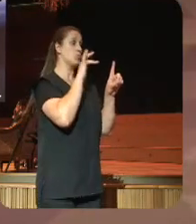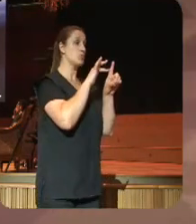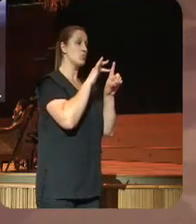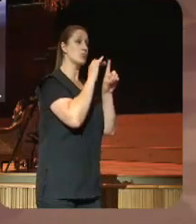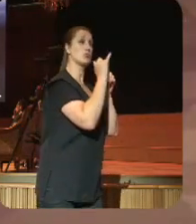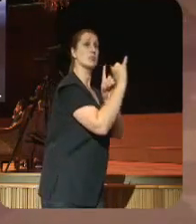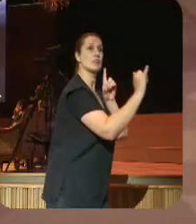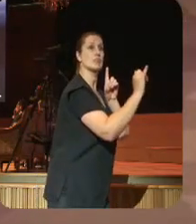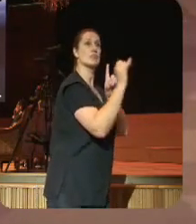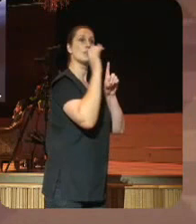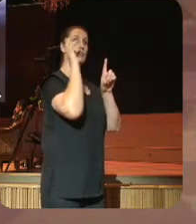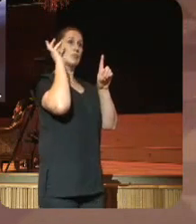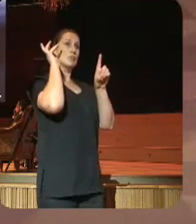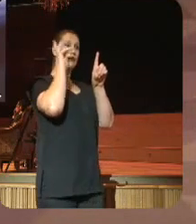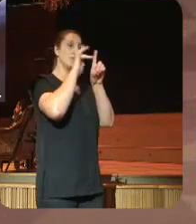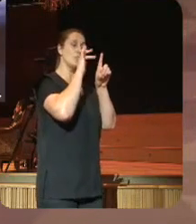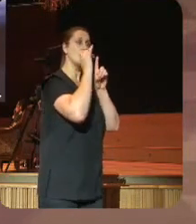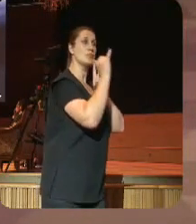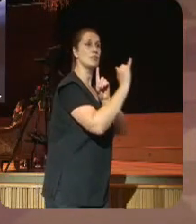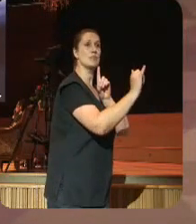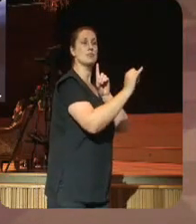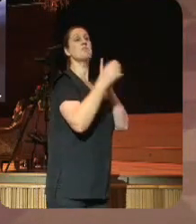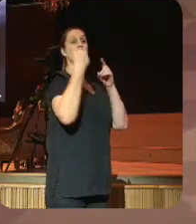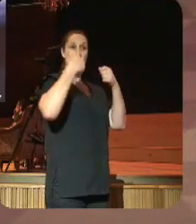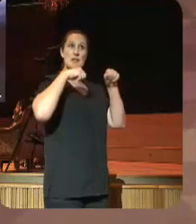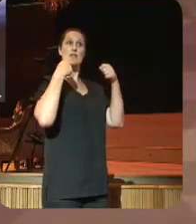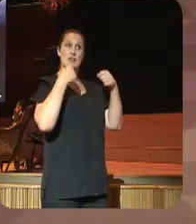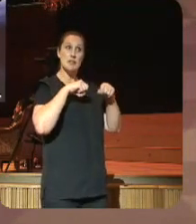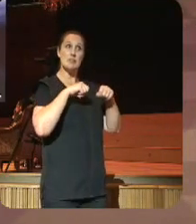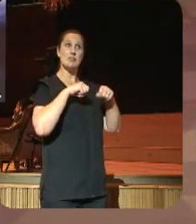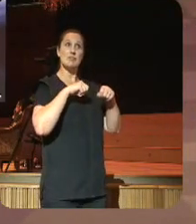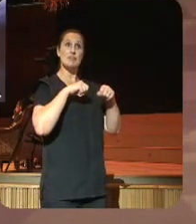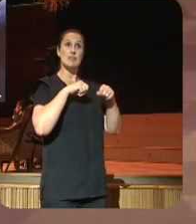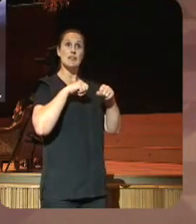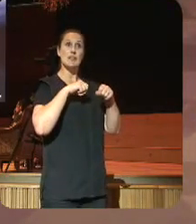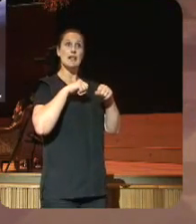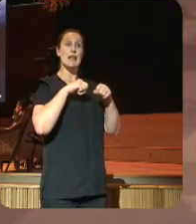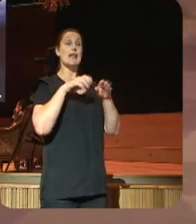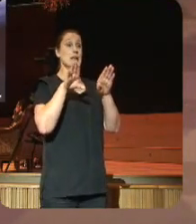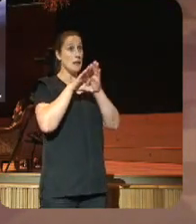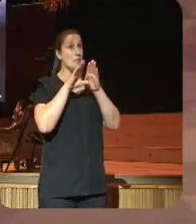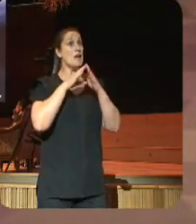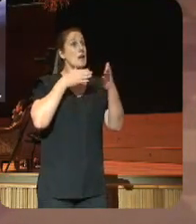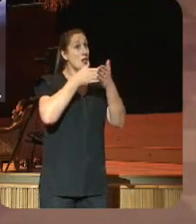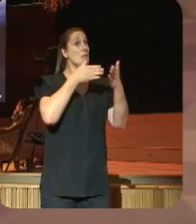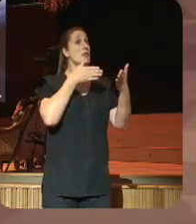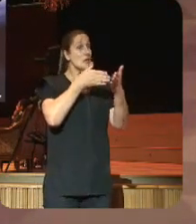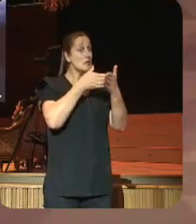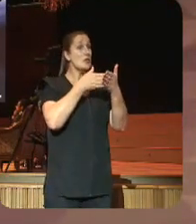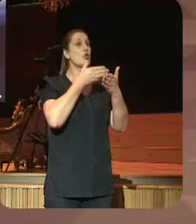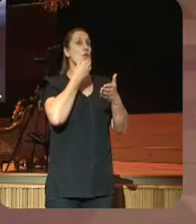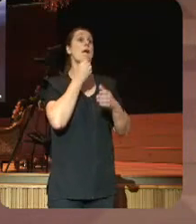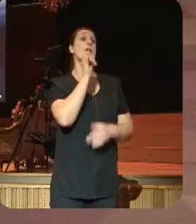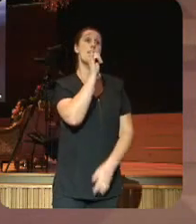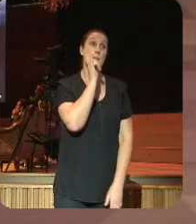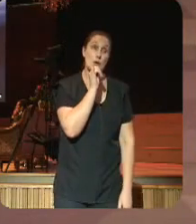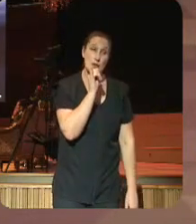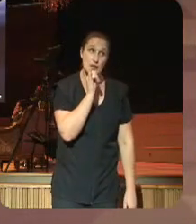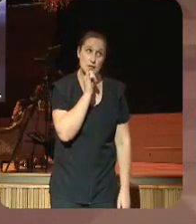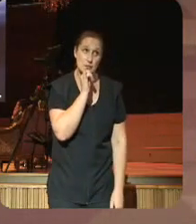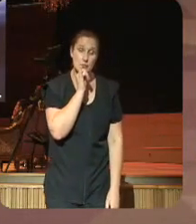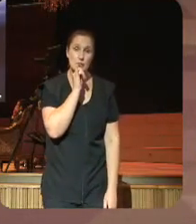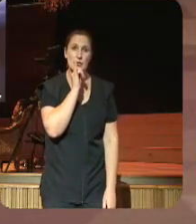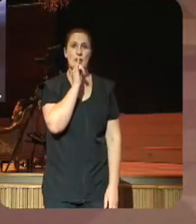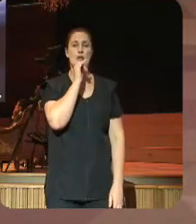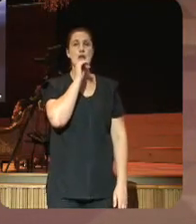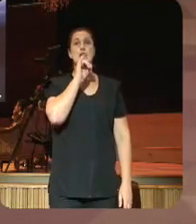e tinha que passar pelas limitações desse homem. Por exemplo, se você